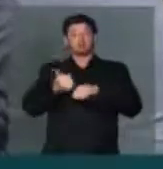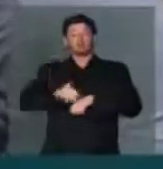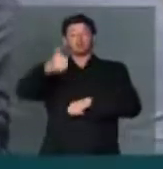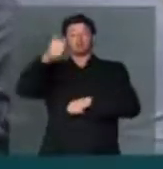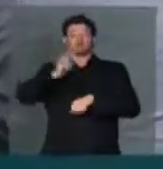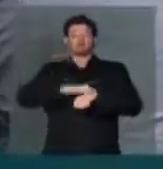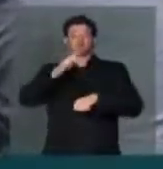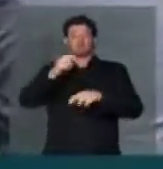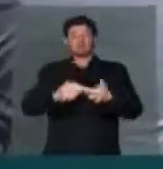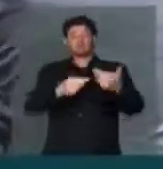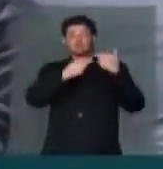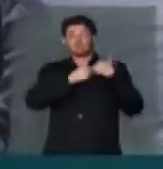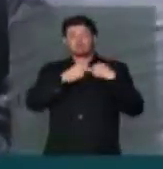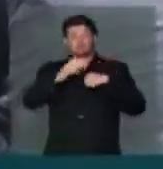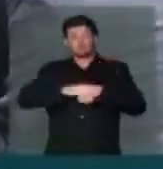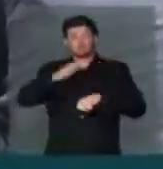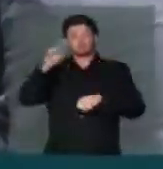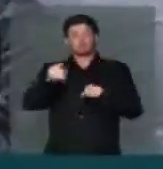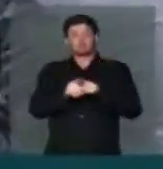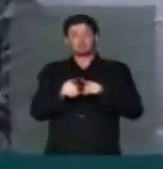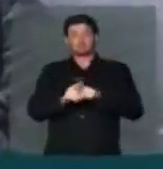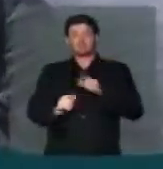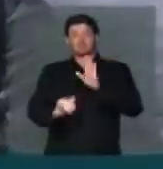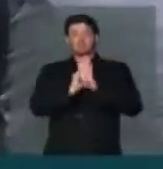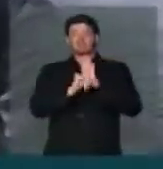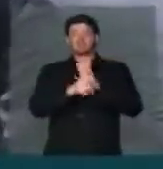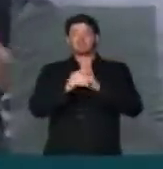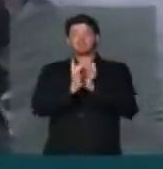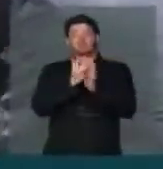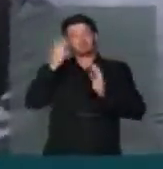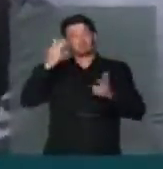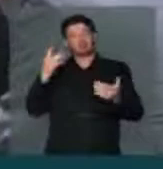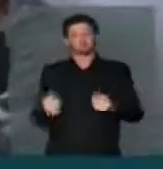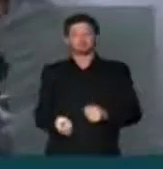qualidade, responsabilidade e identidade